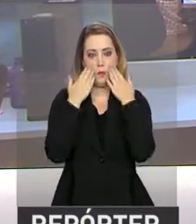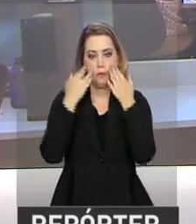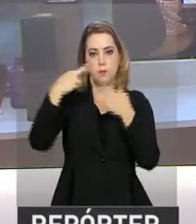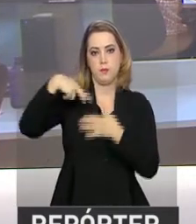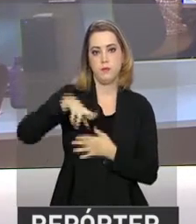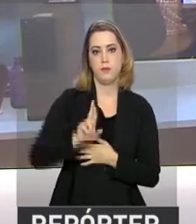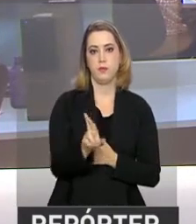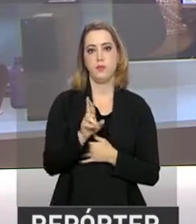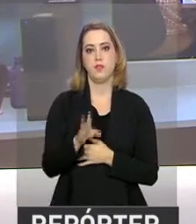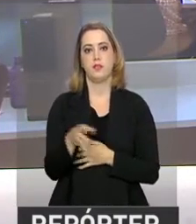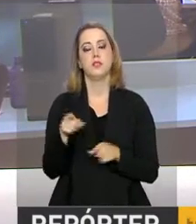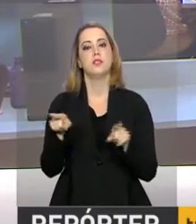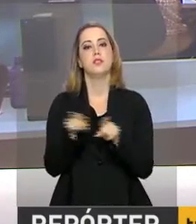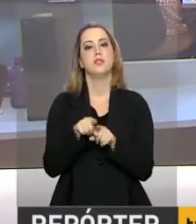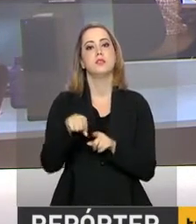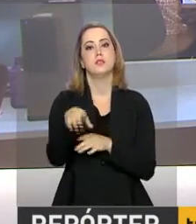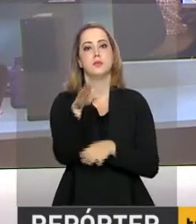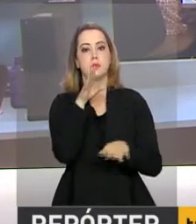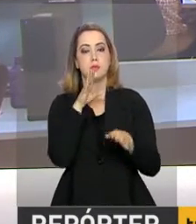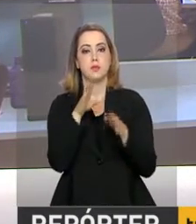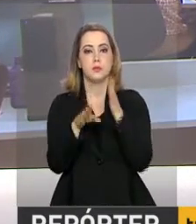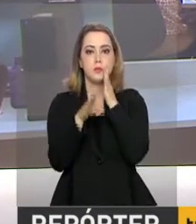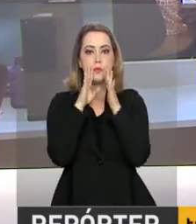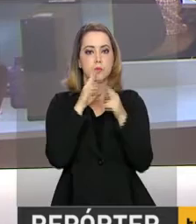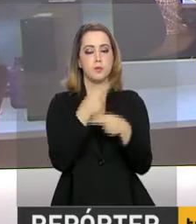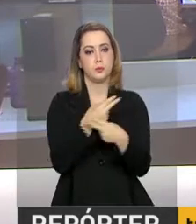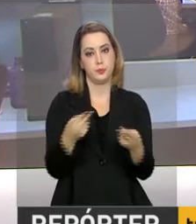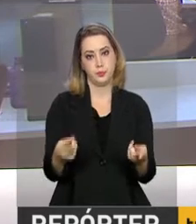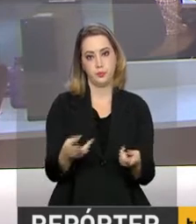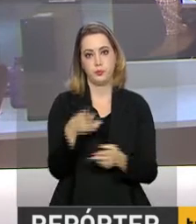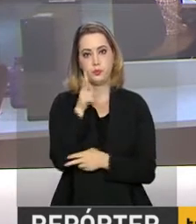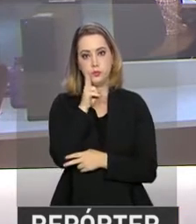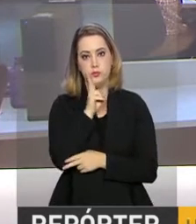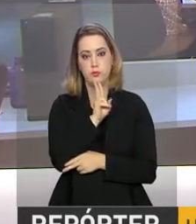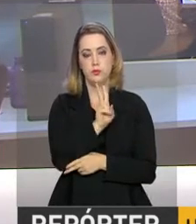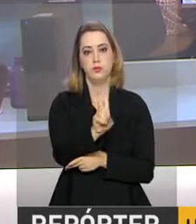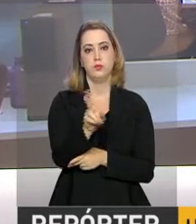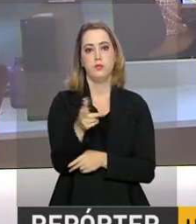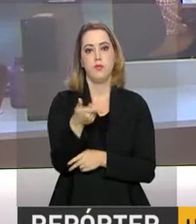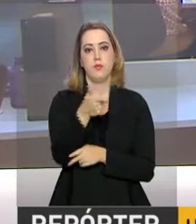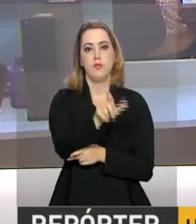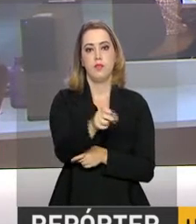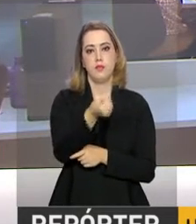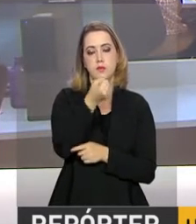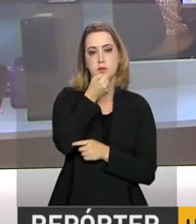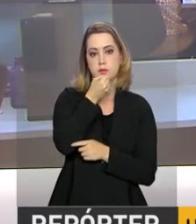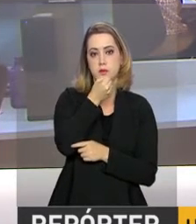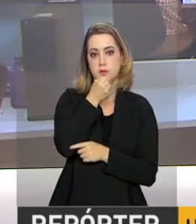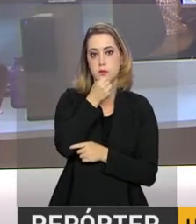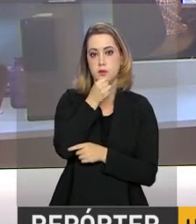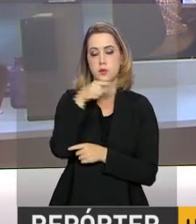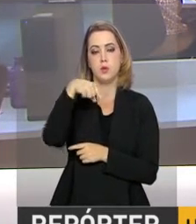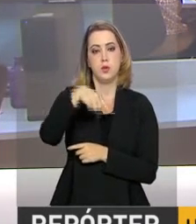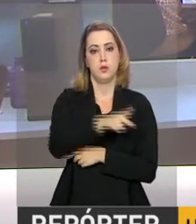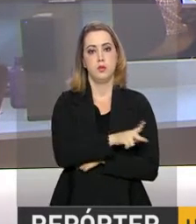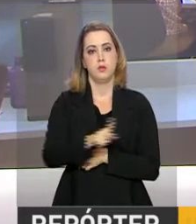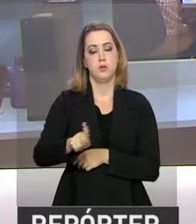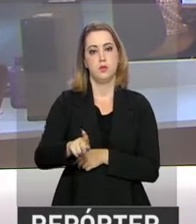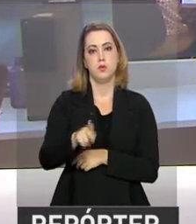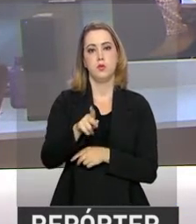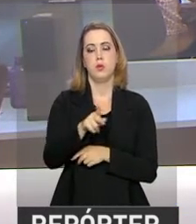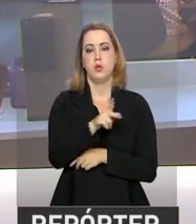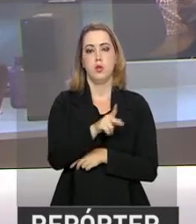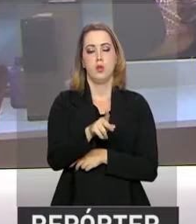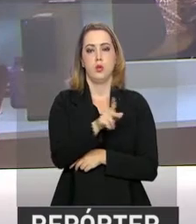repórter nbr acompanhe as novidades também nas nossas redes sociais acompanhe agora a representação da entrevista exclusiva da